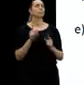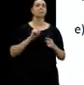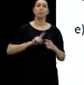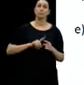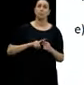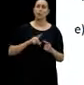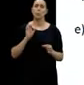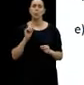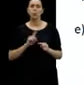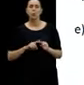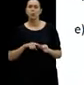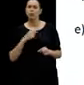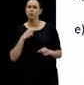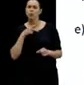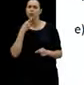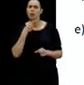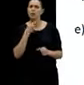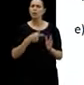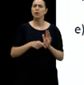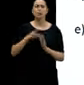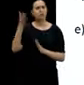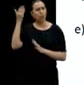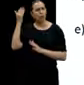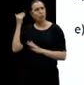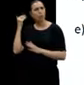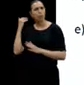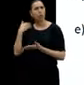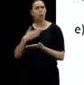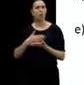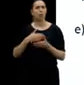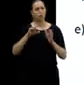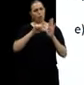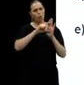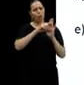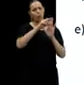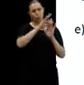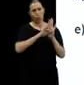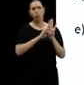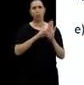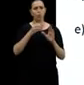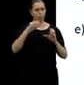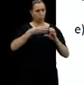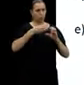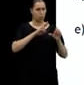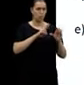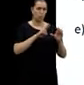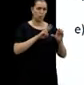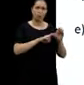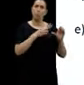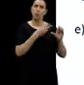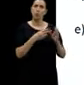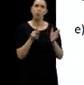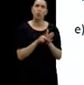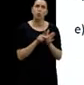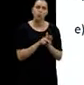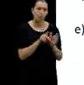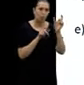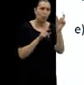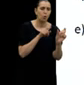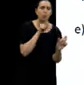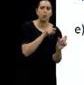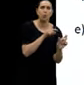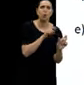porque justamente foi o que eu acabei de dizer lá no enunciado, células do próprio indivíduo. Então, a